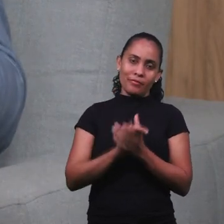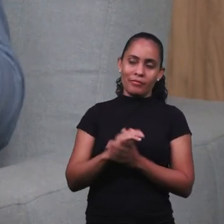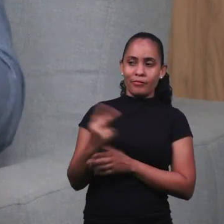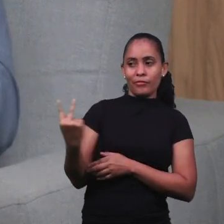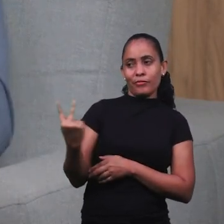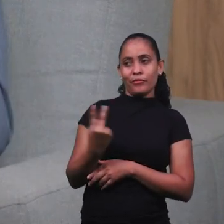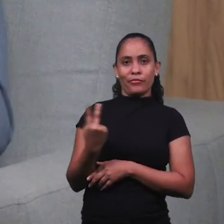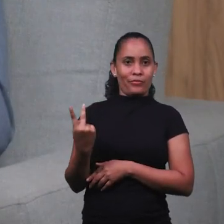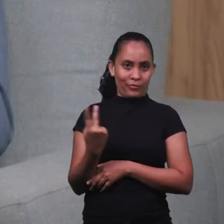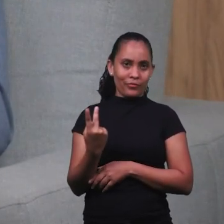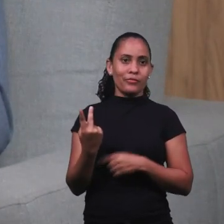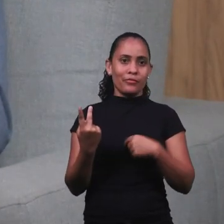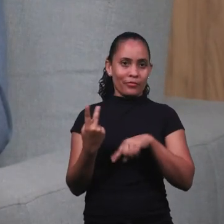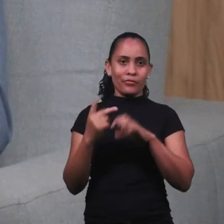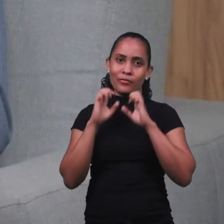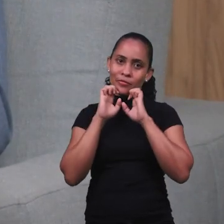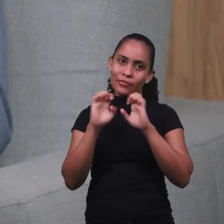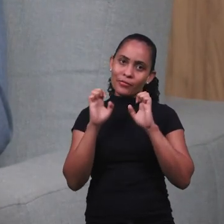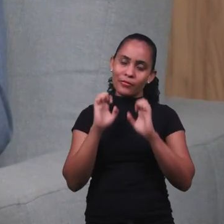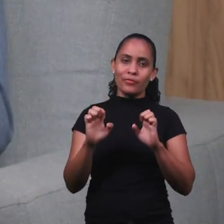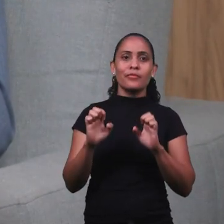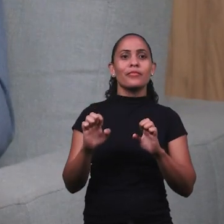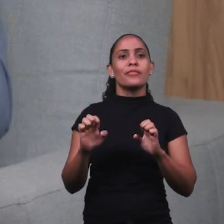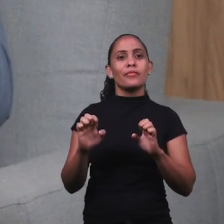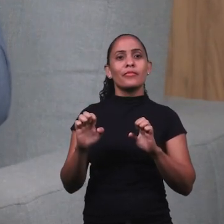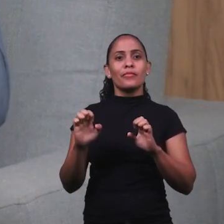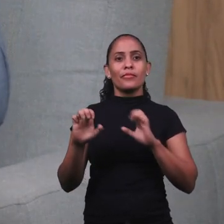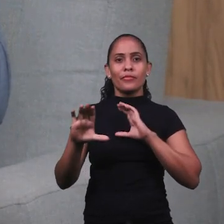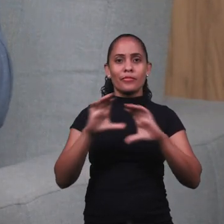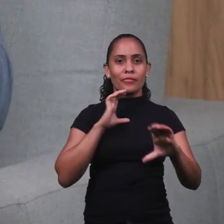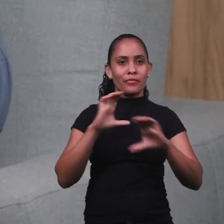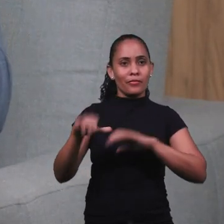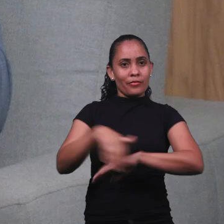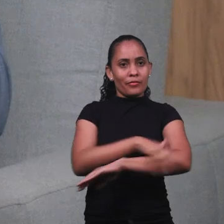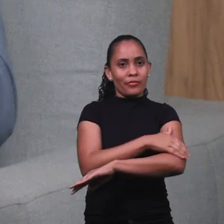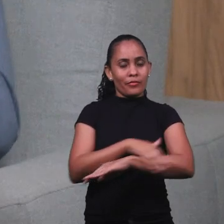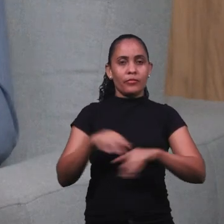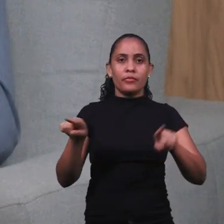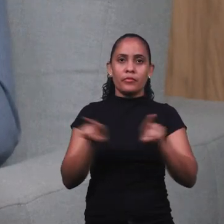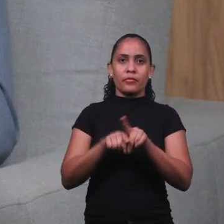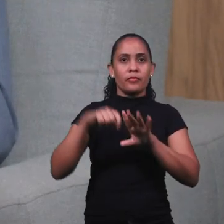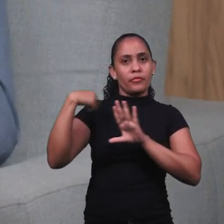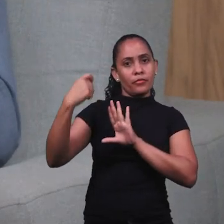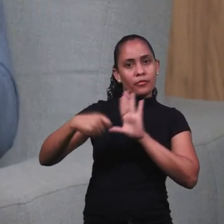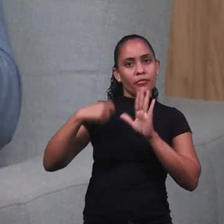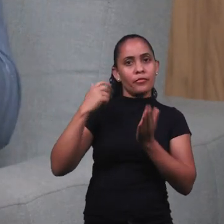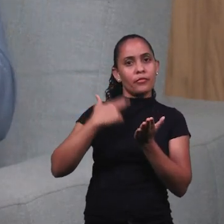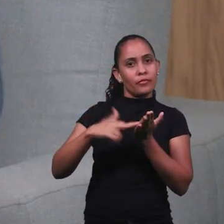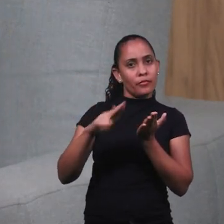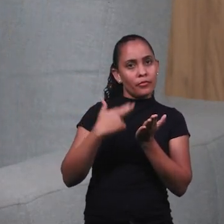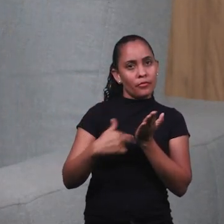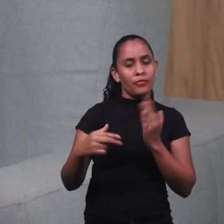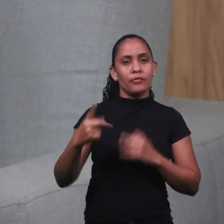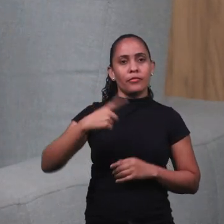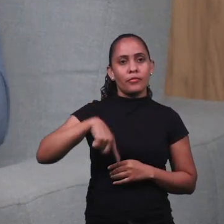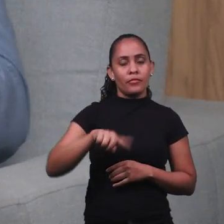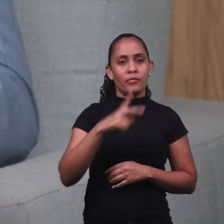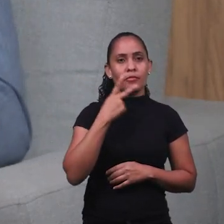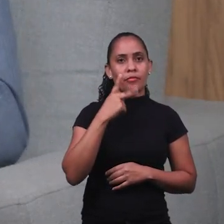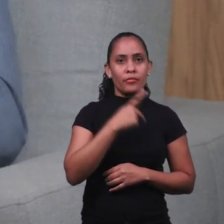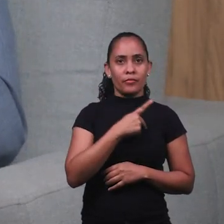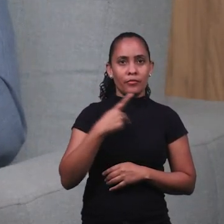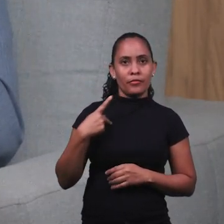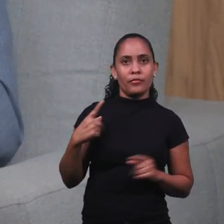alcançados numa serenata. E que maravilha! Esses vídeos foram enviados e foram aqui comentados pelos